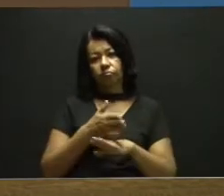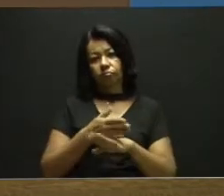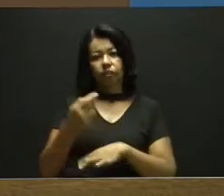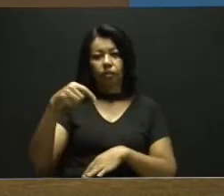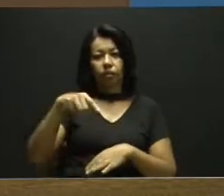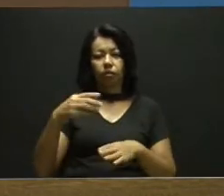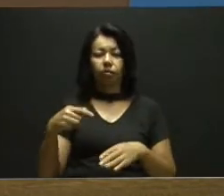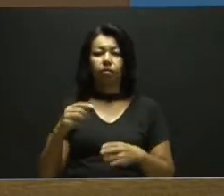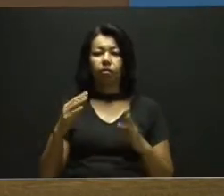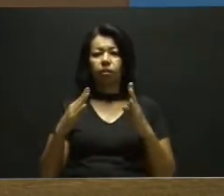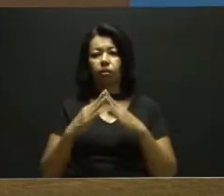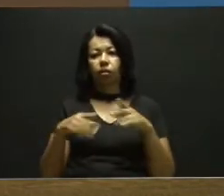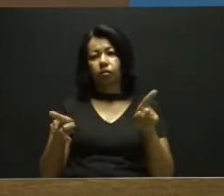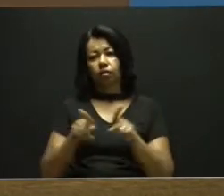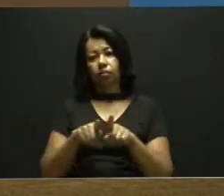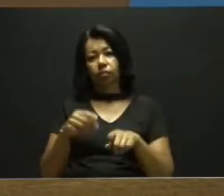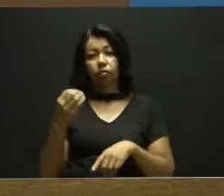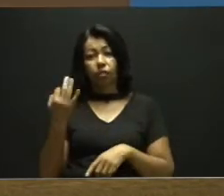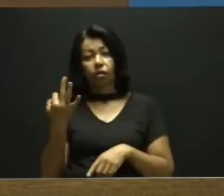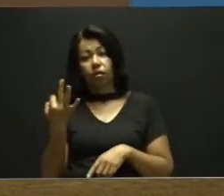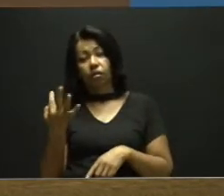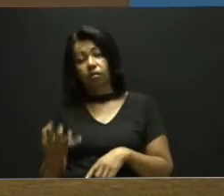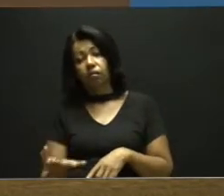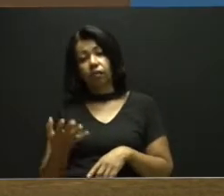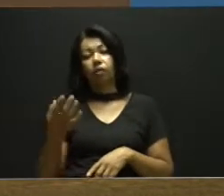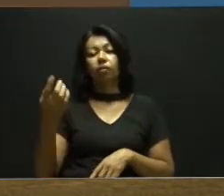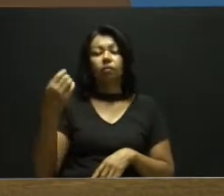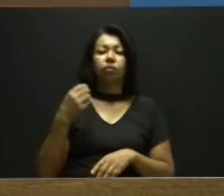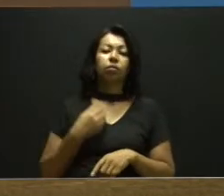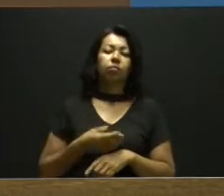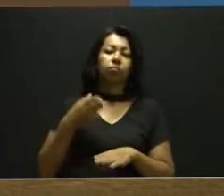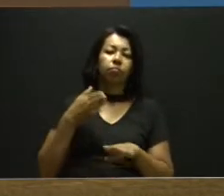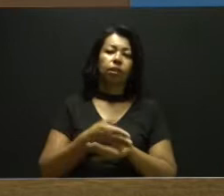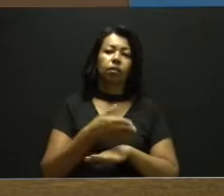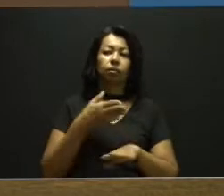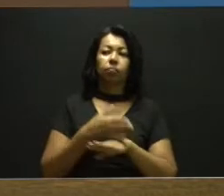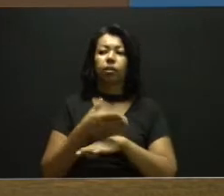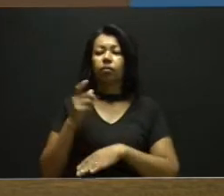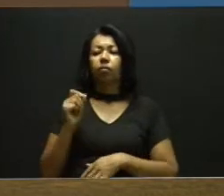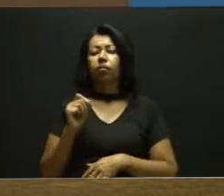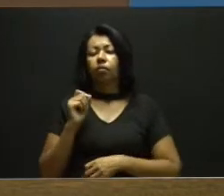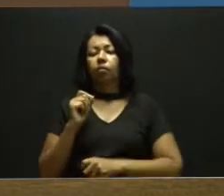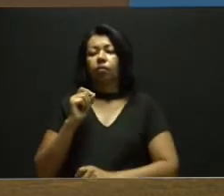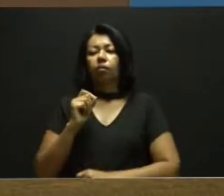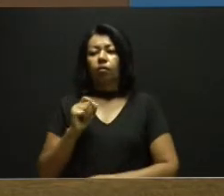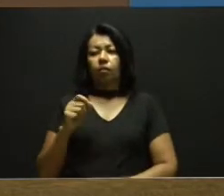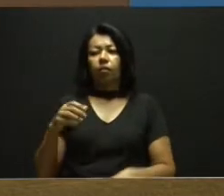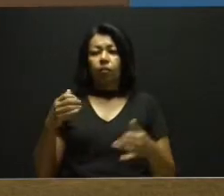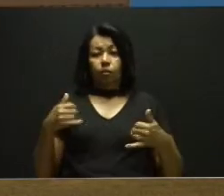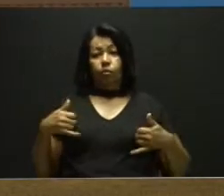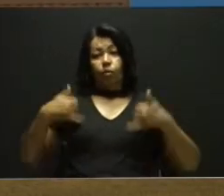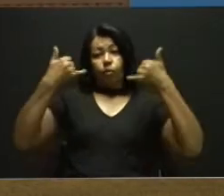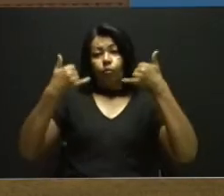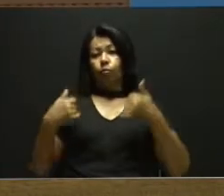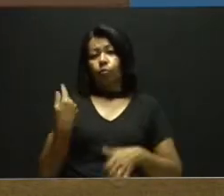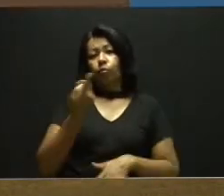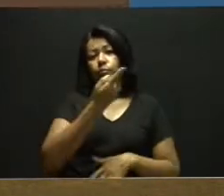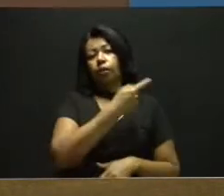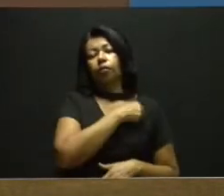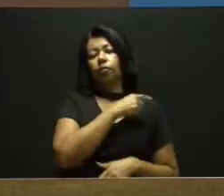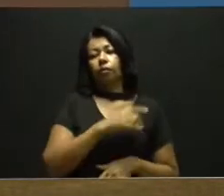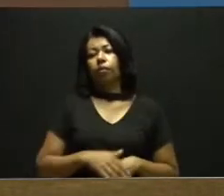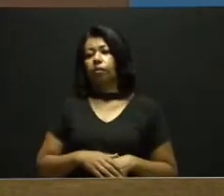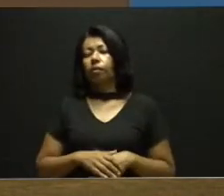casa quantas vezes isso é um orgulho para todos nós